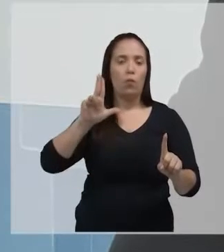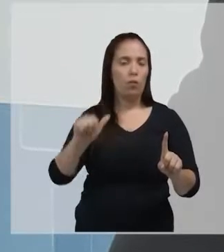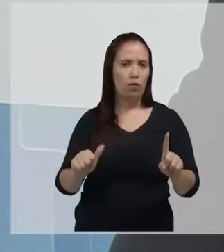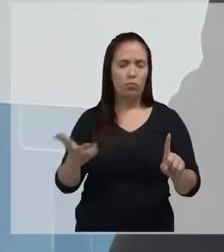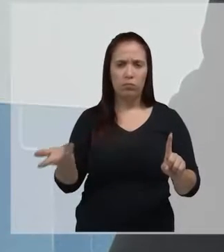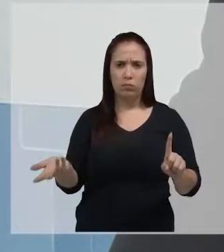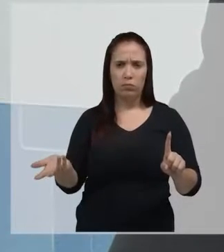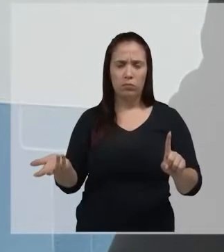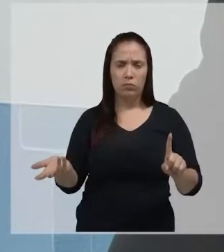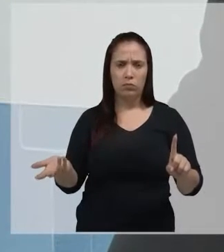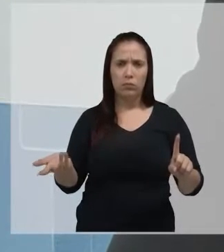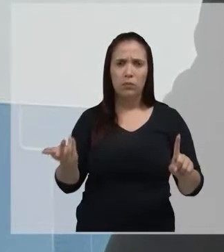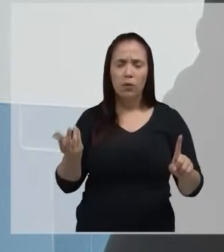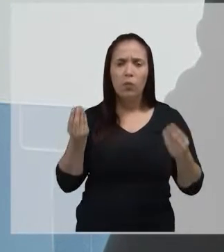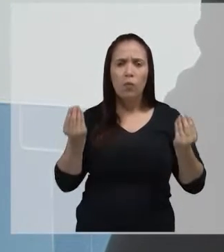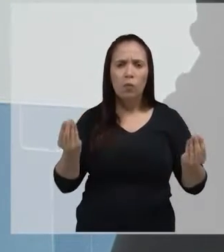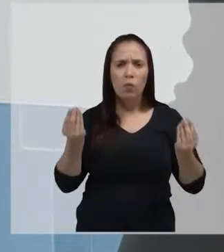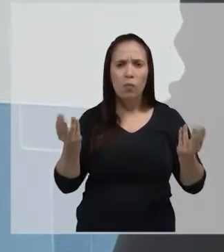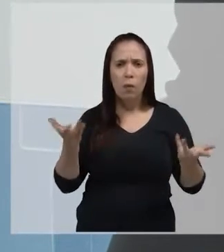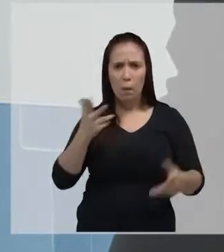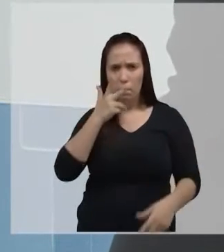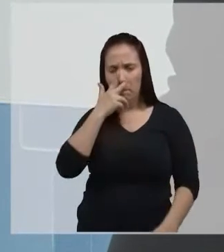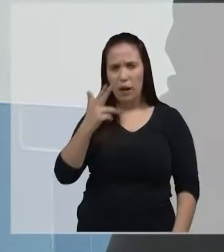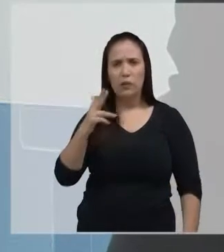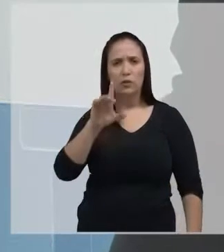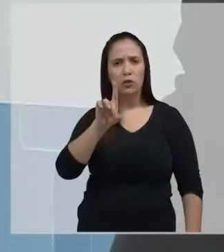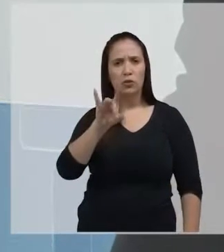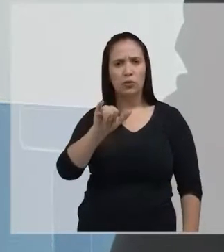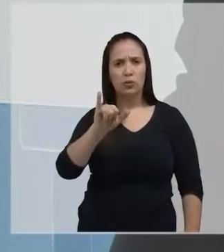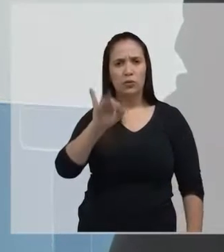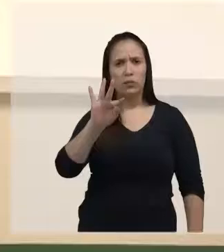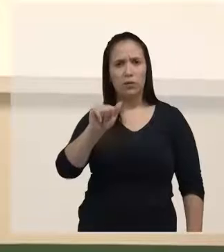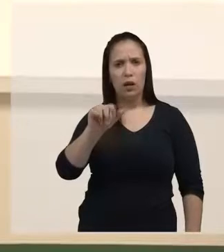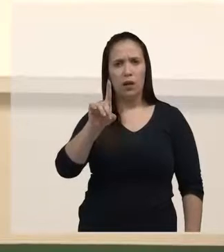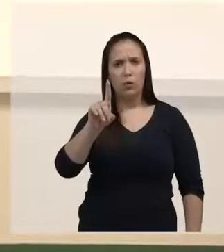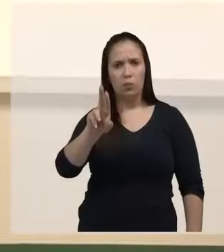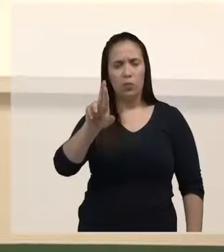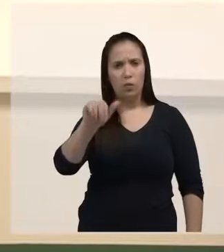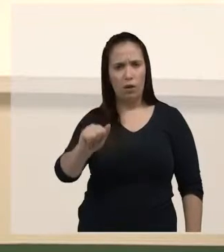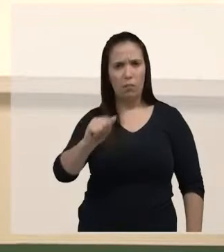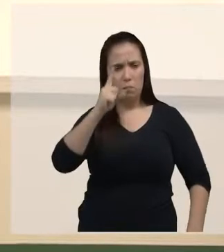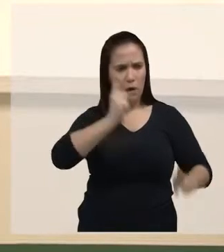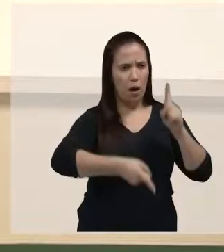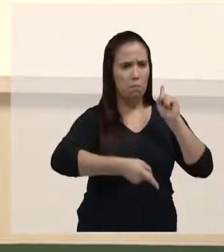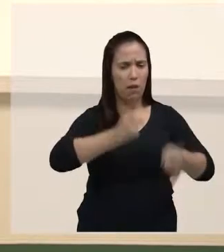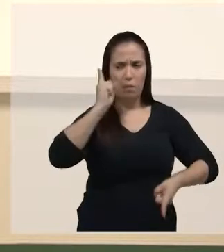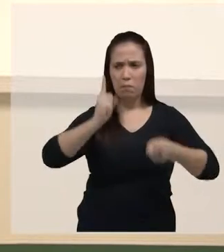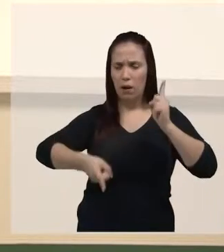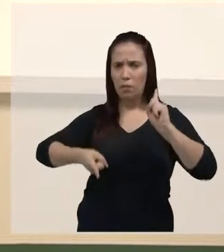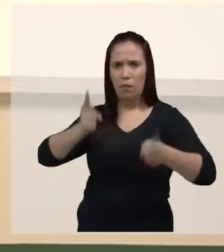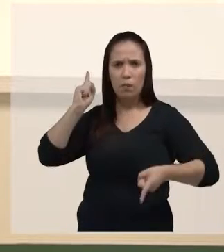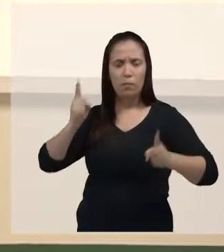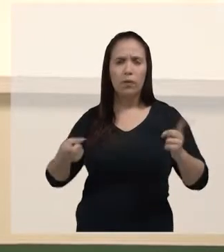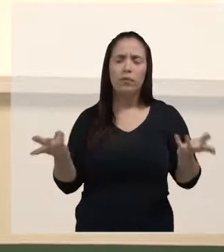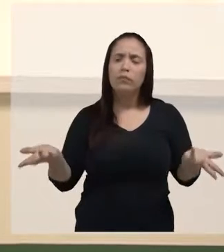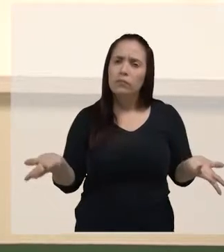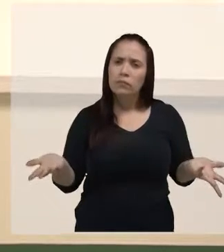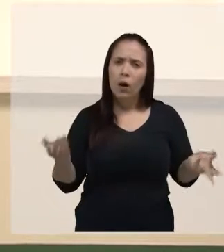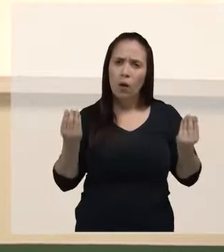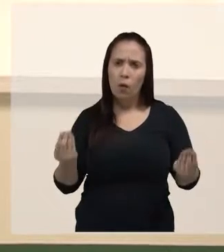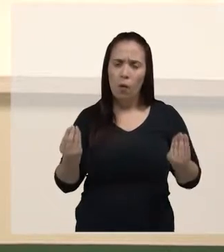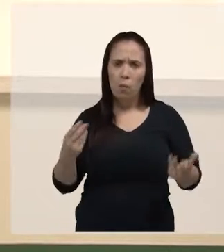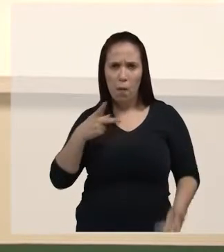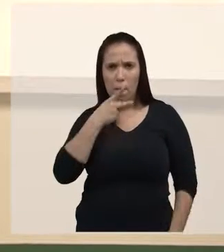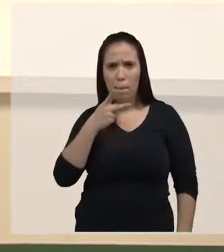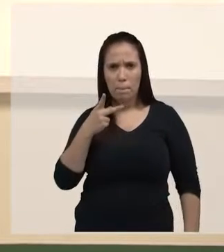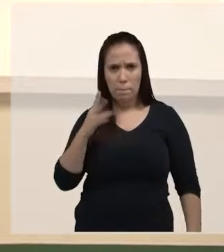Isso é ditatorial, né, Luiz? Sem dúvida. Eu acho que você usou o termo correto, ditatorial. É como se o PT